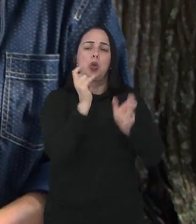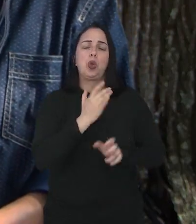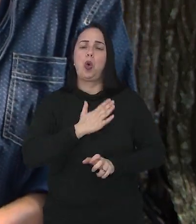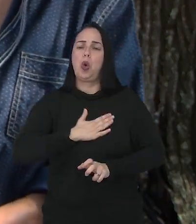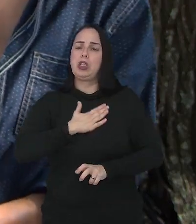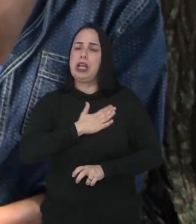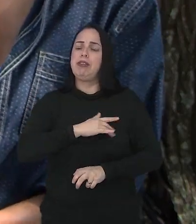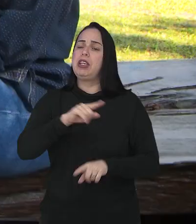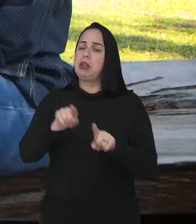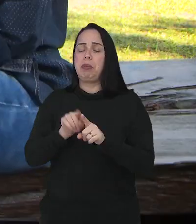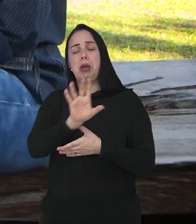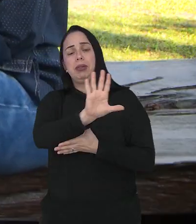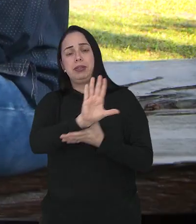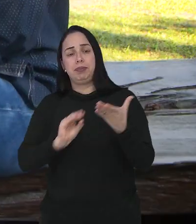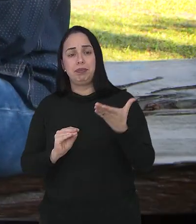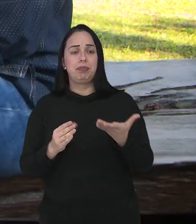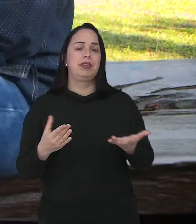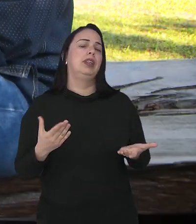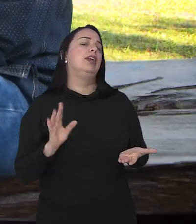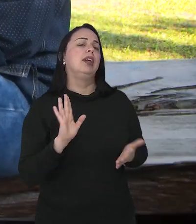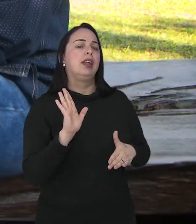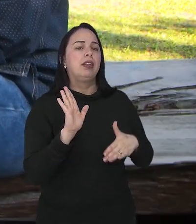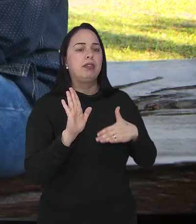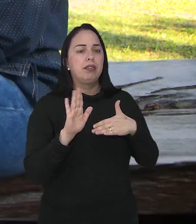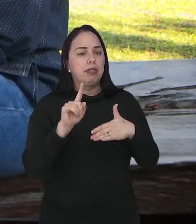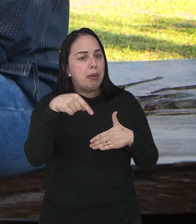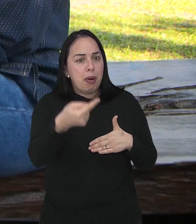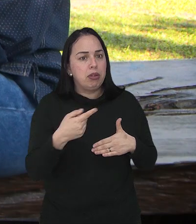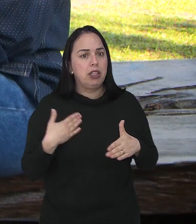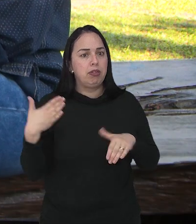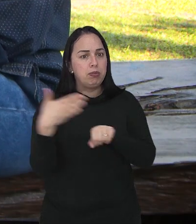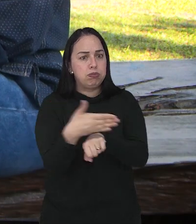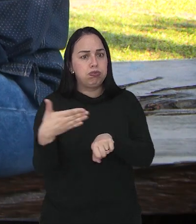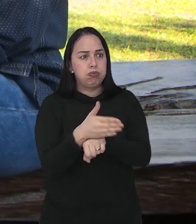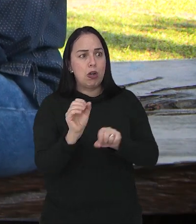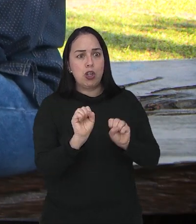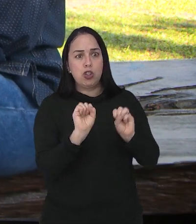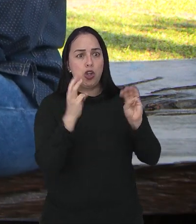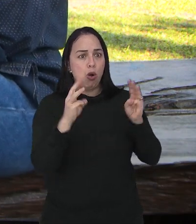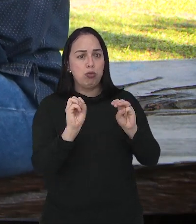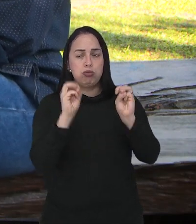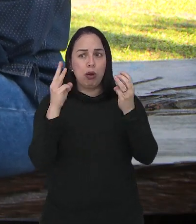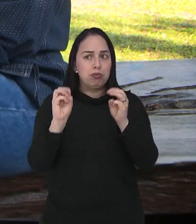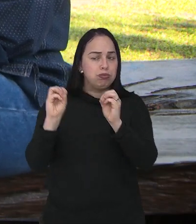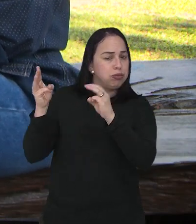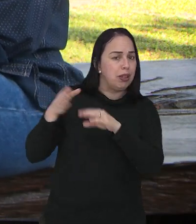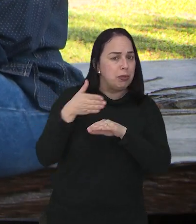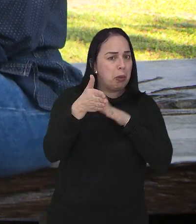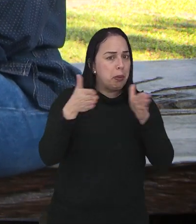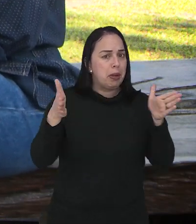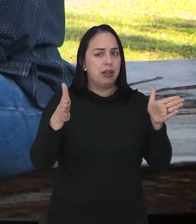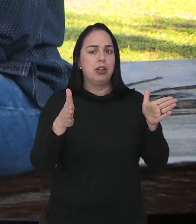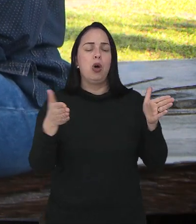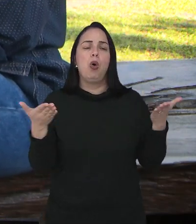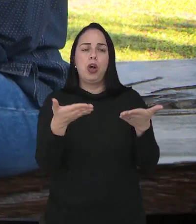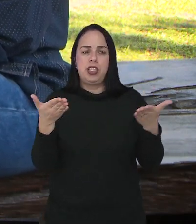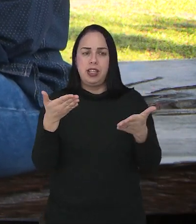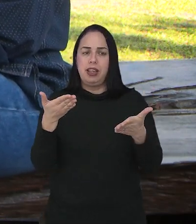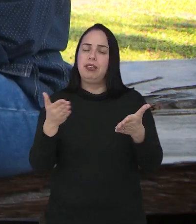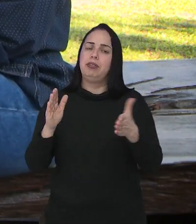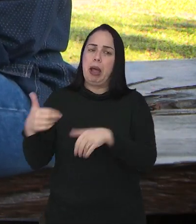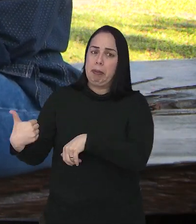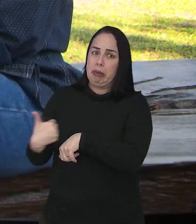da MPB. Você, depois disso, começou a frequentar mais shows e shows? Ou você faz mais shows do que acompanha, do que